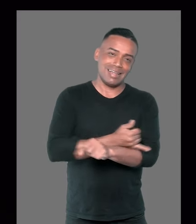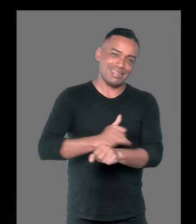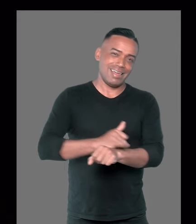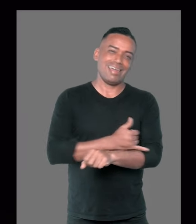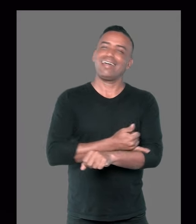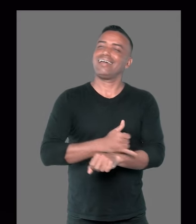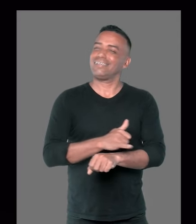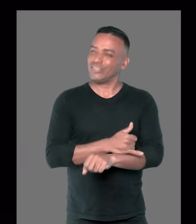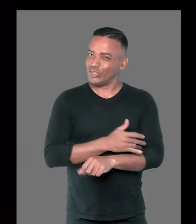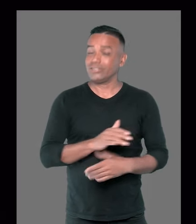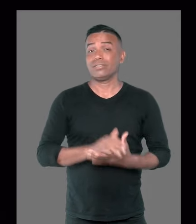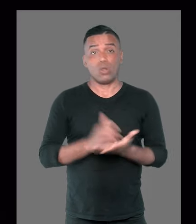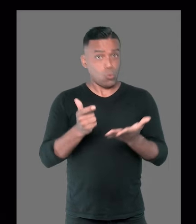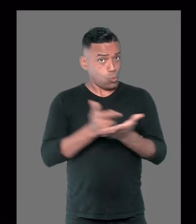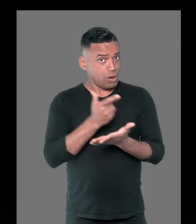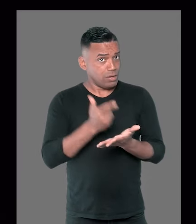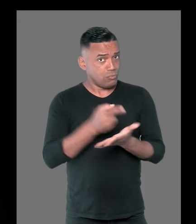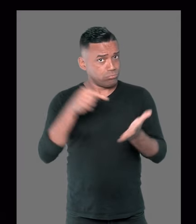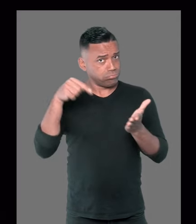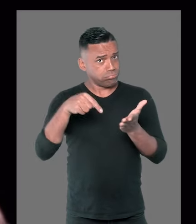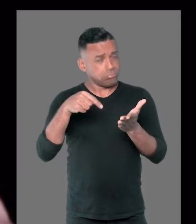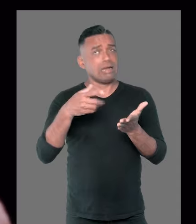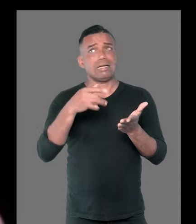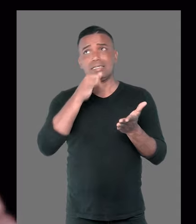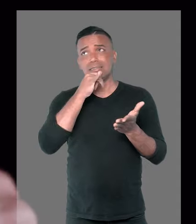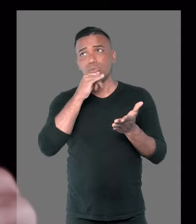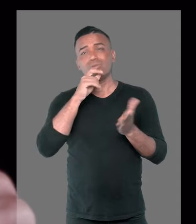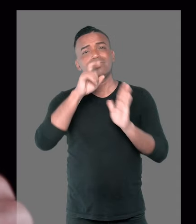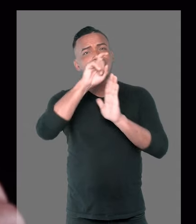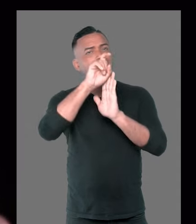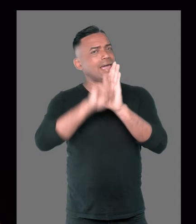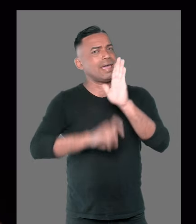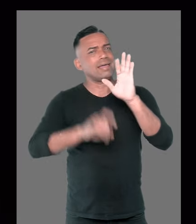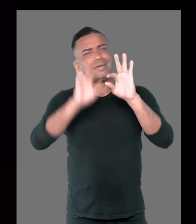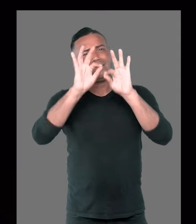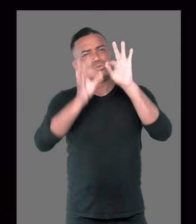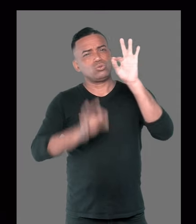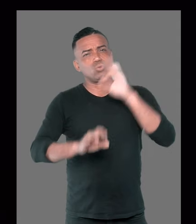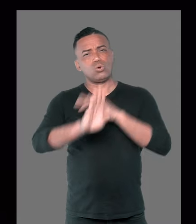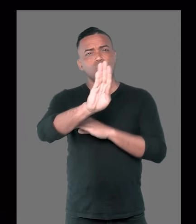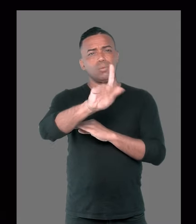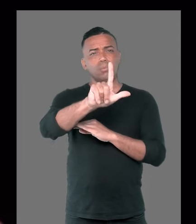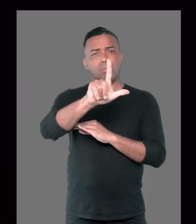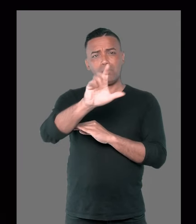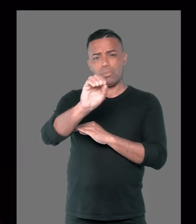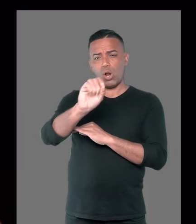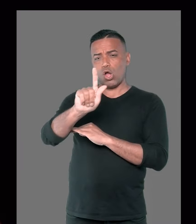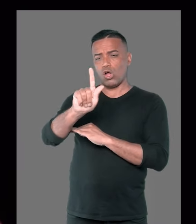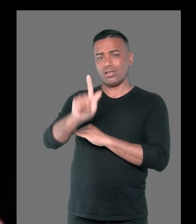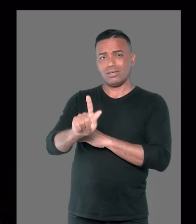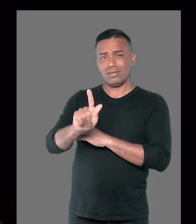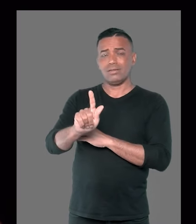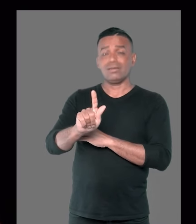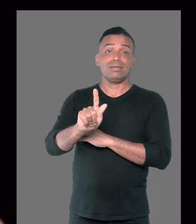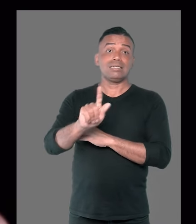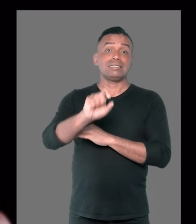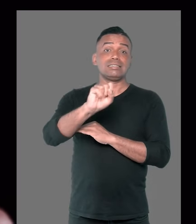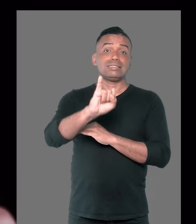assunto nesse livro aqui mas tem um texto longo no meu blog tá em silvio.meira.com